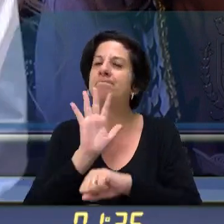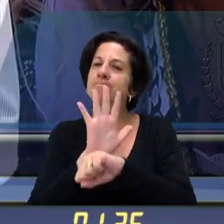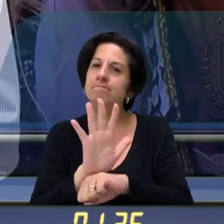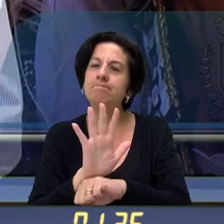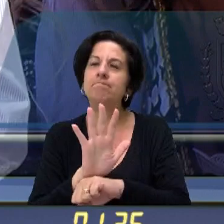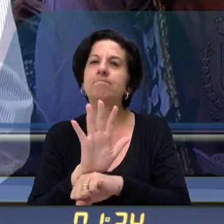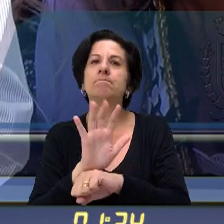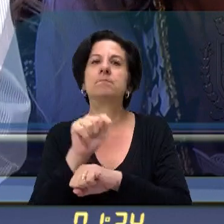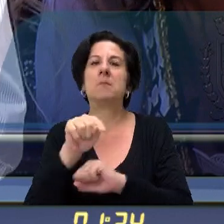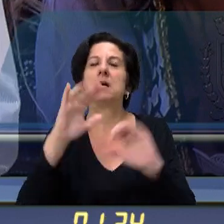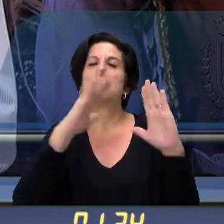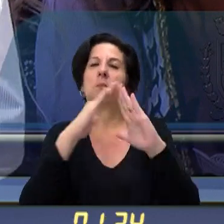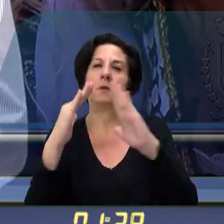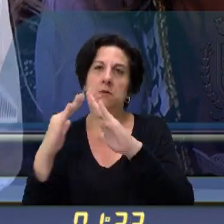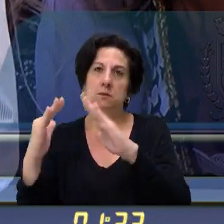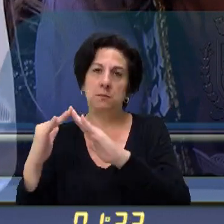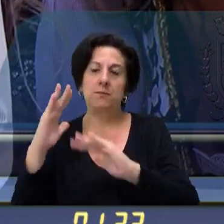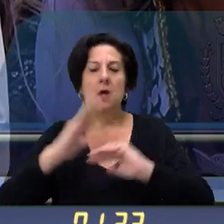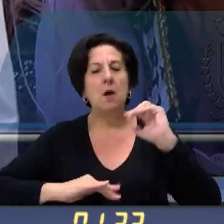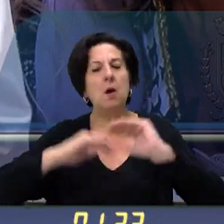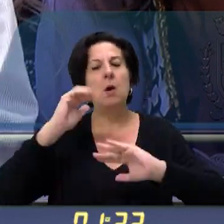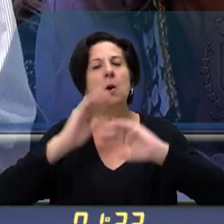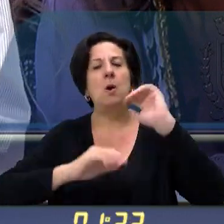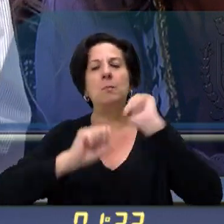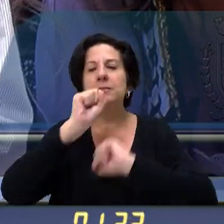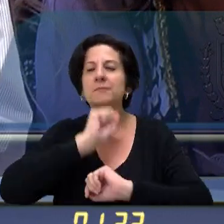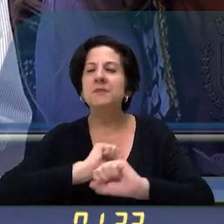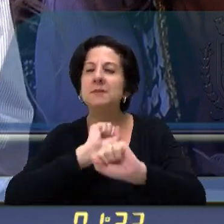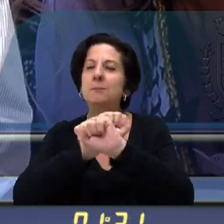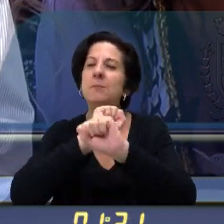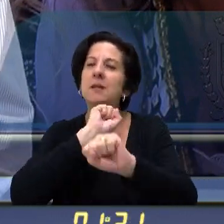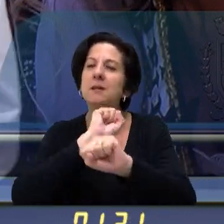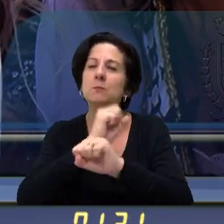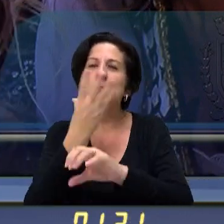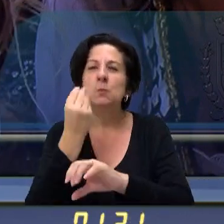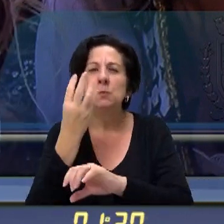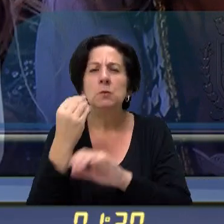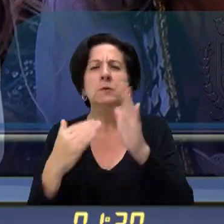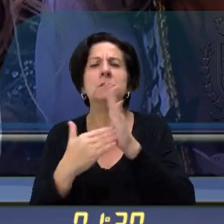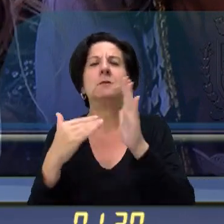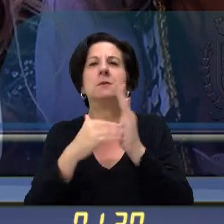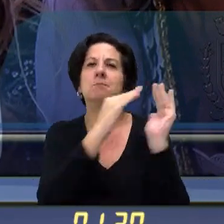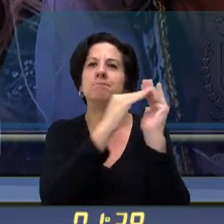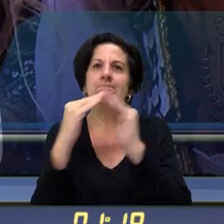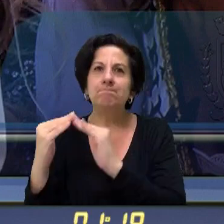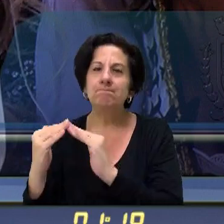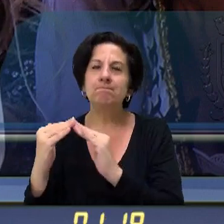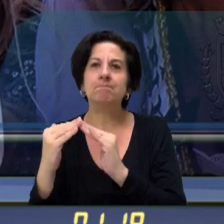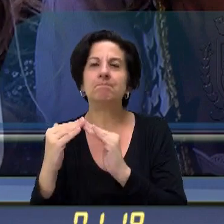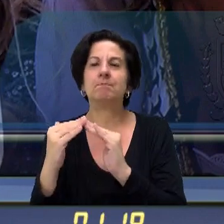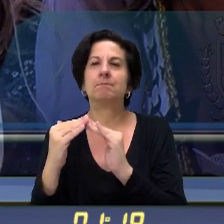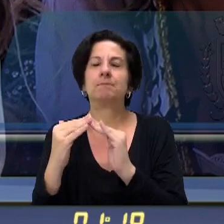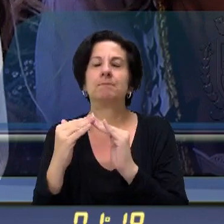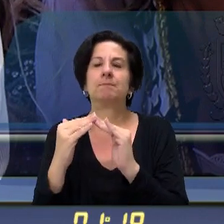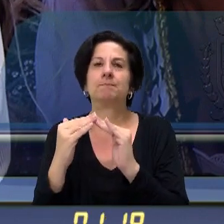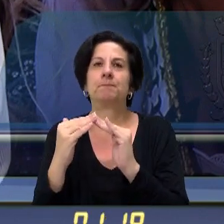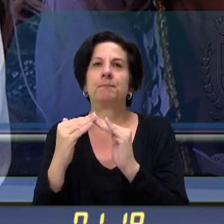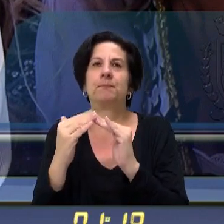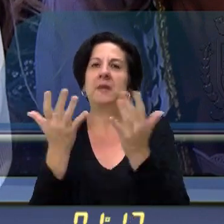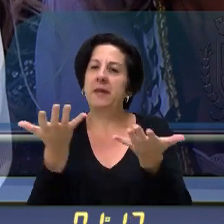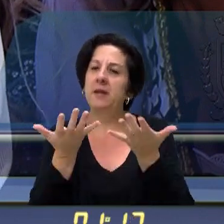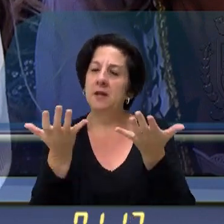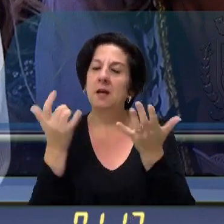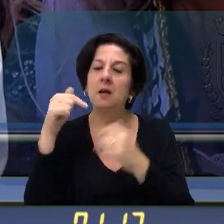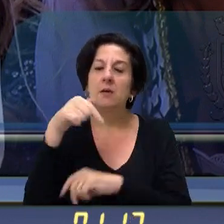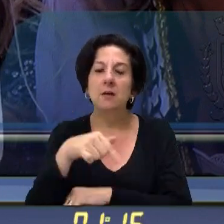muito esses moradores. E é uma obra muito antiga, esperada há muito tempo por esses moradores. Então, quero